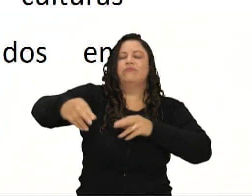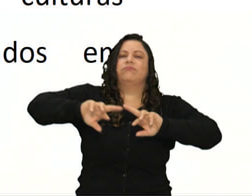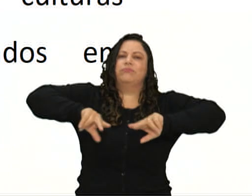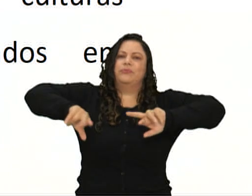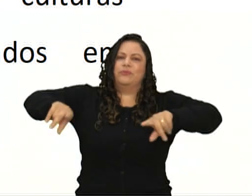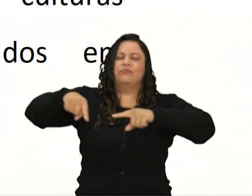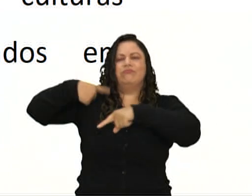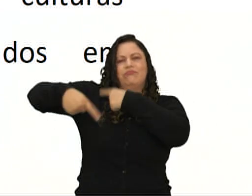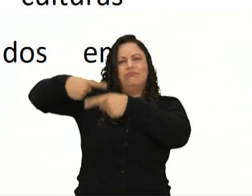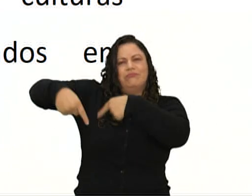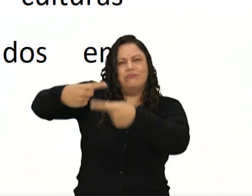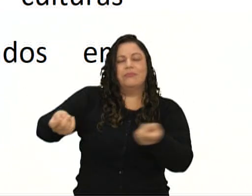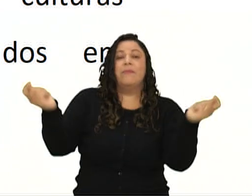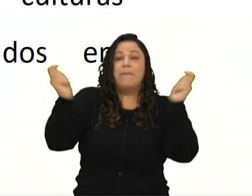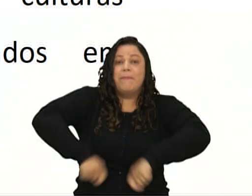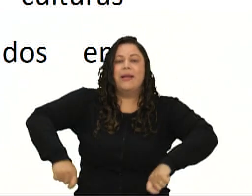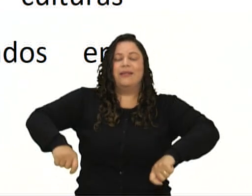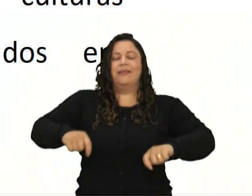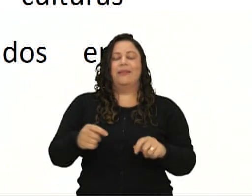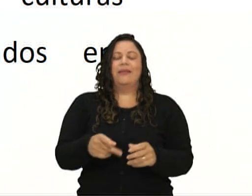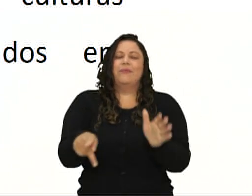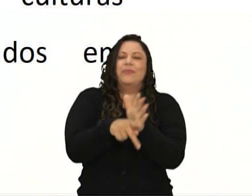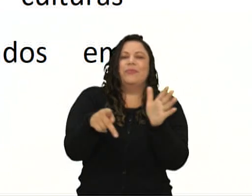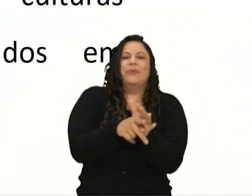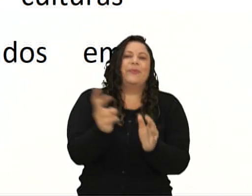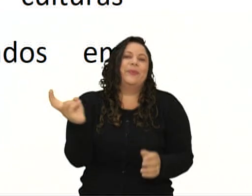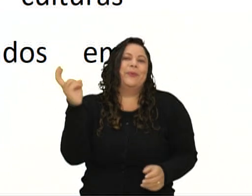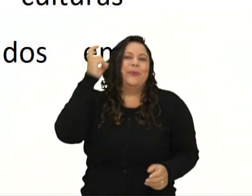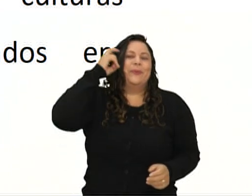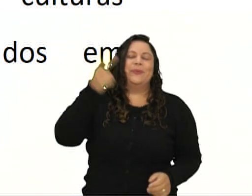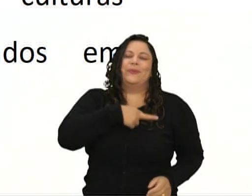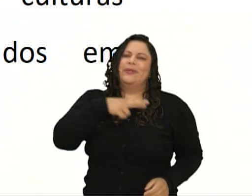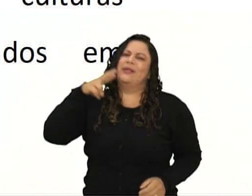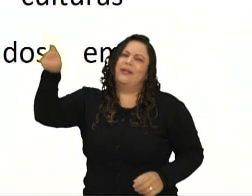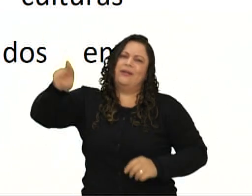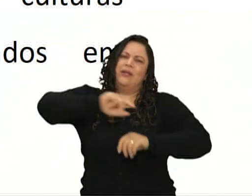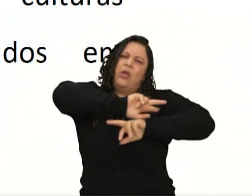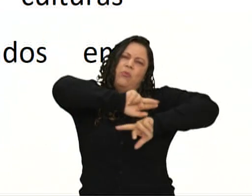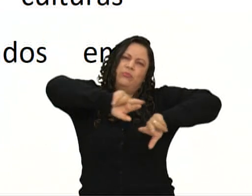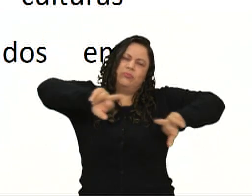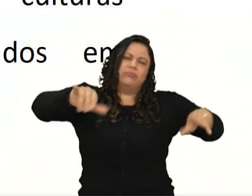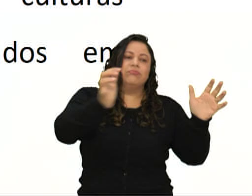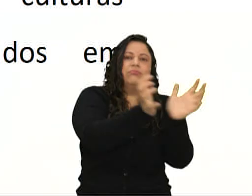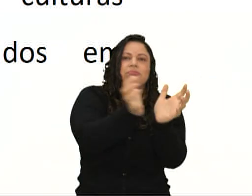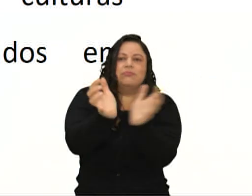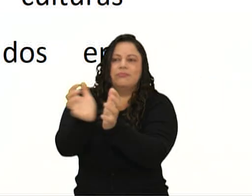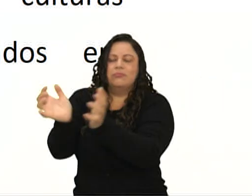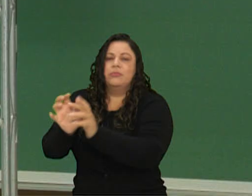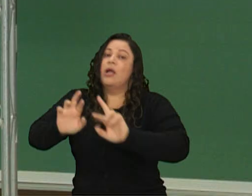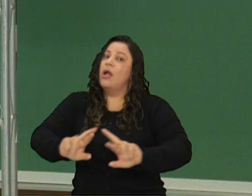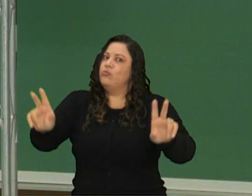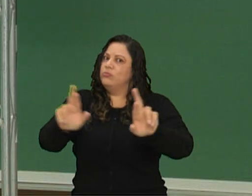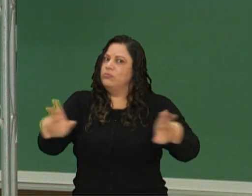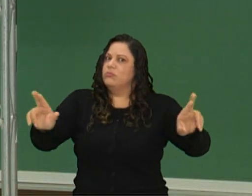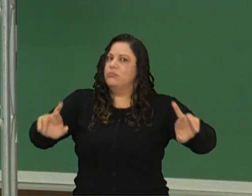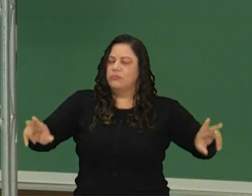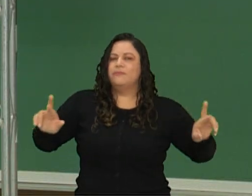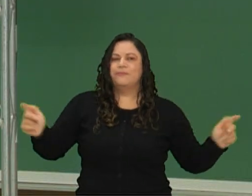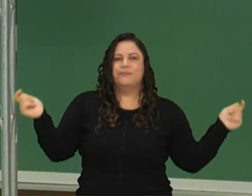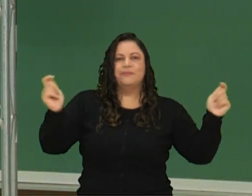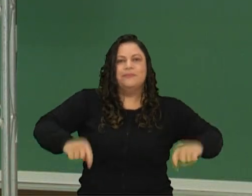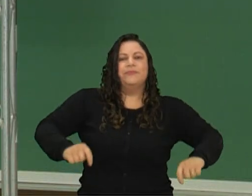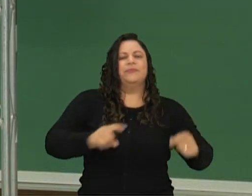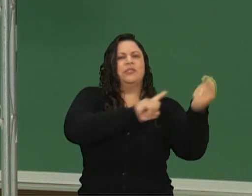sua religiosidade nas diversas colônias espalhadas pelo estado. Embora sejam culturas distintas, ucraniano e